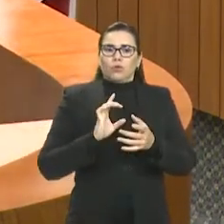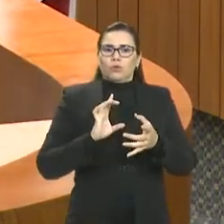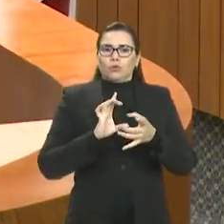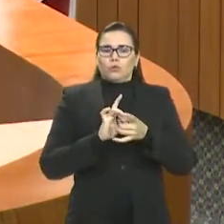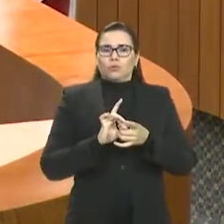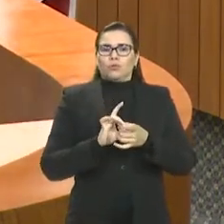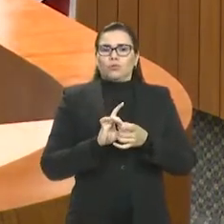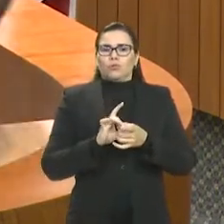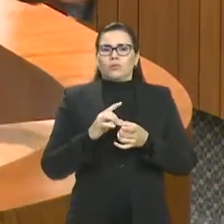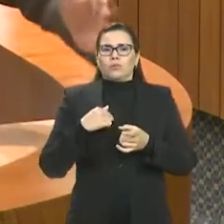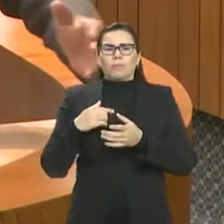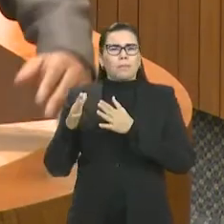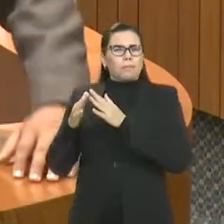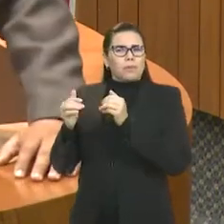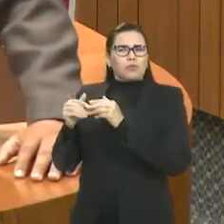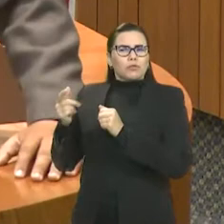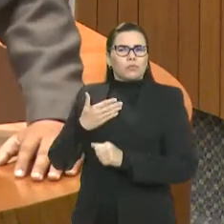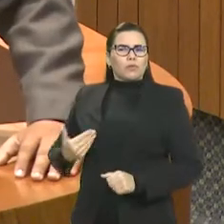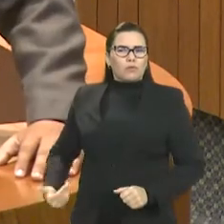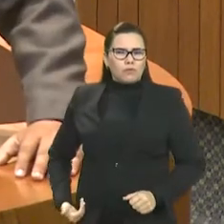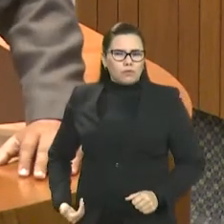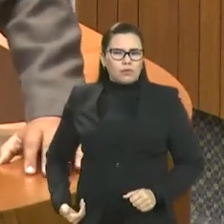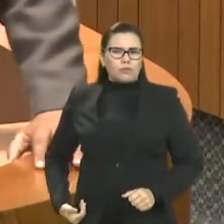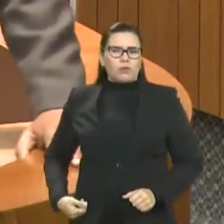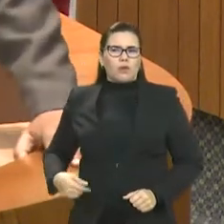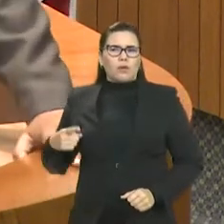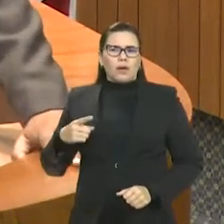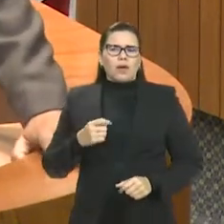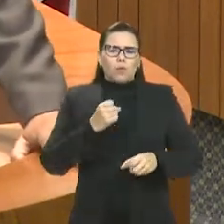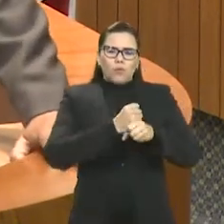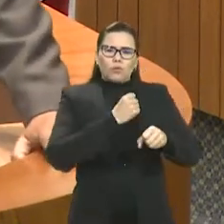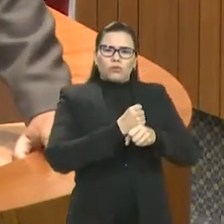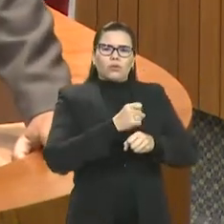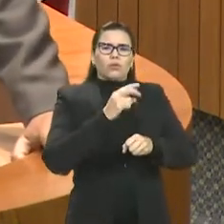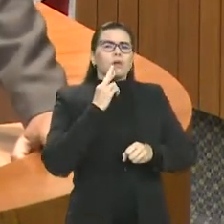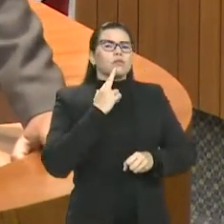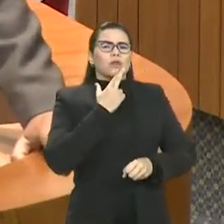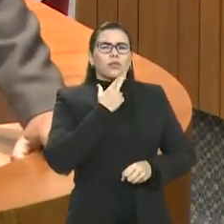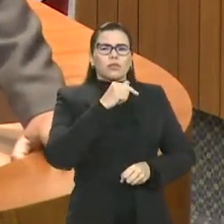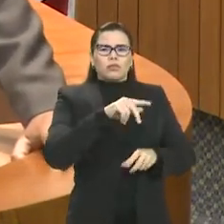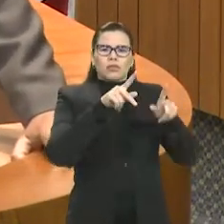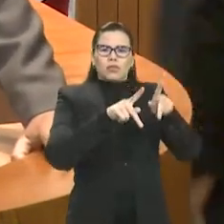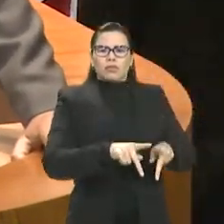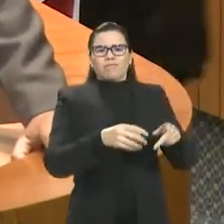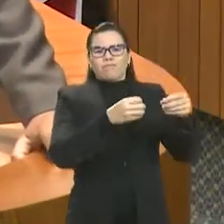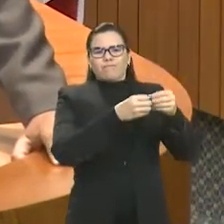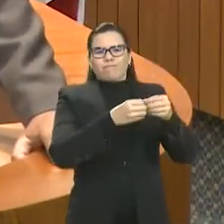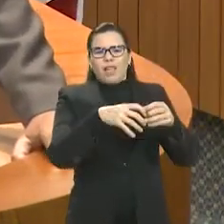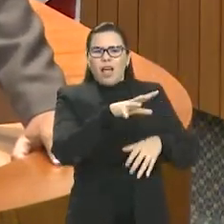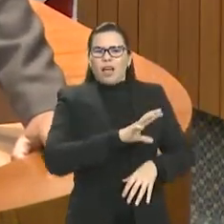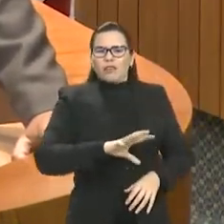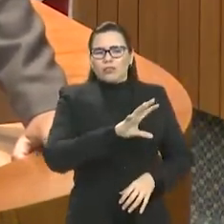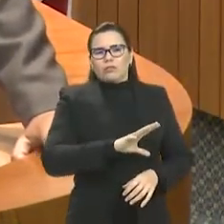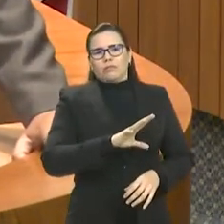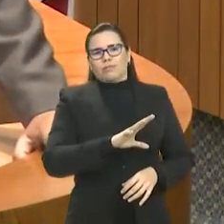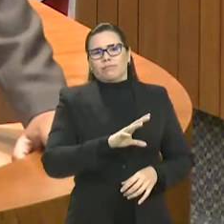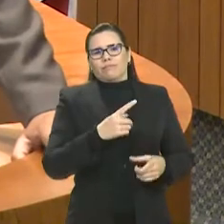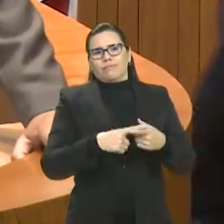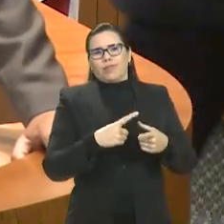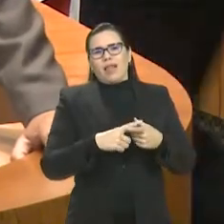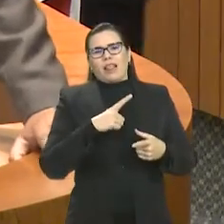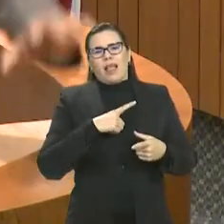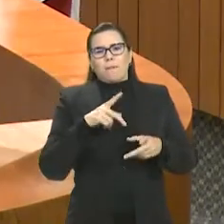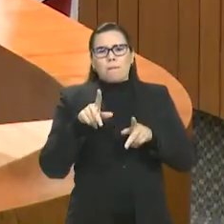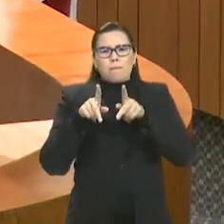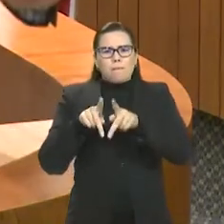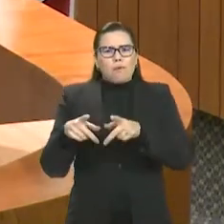grande região de bairros populosos, com muitas dificuldades de muitas pessoas. Imperatriz já tem um